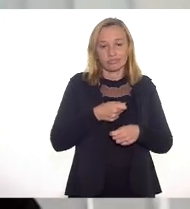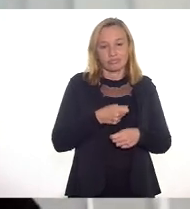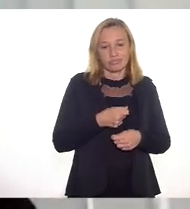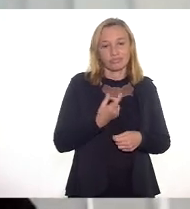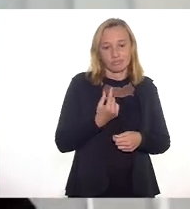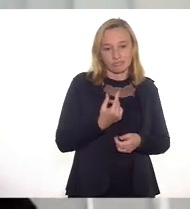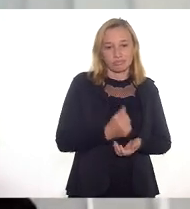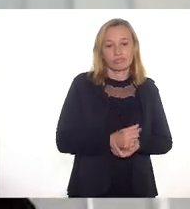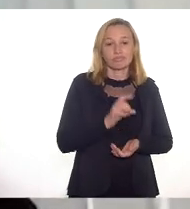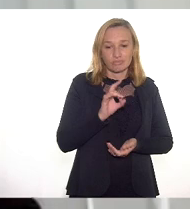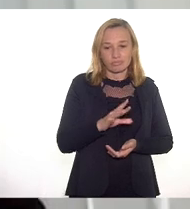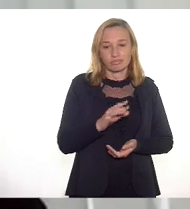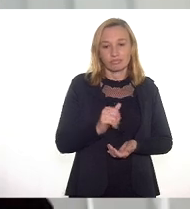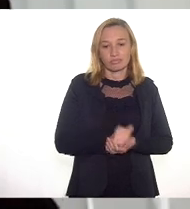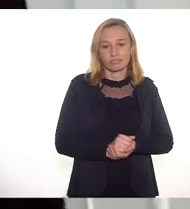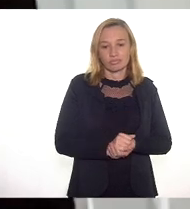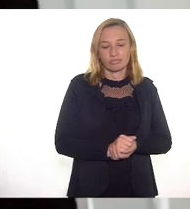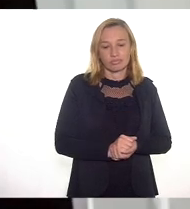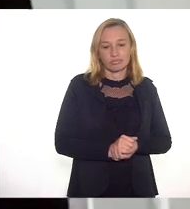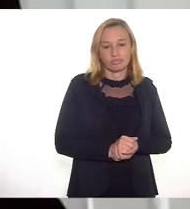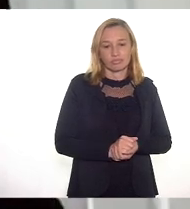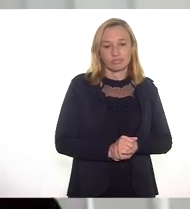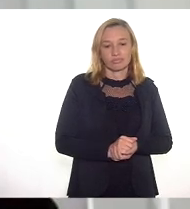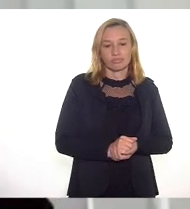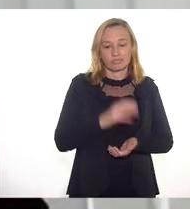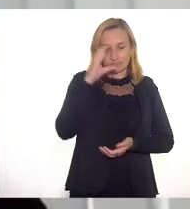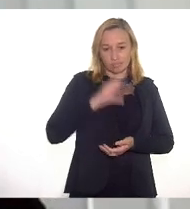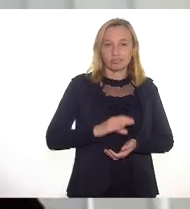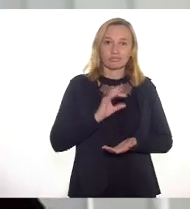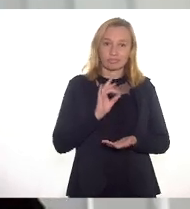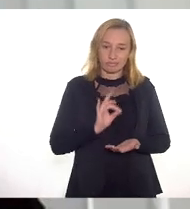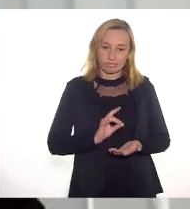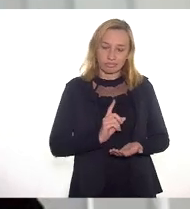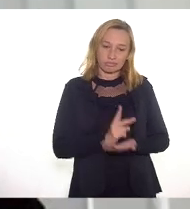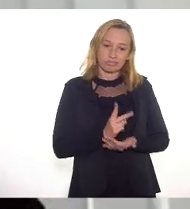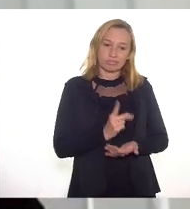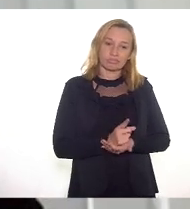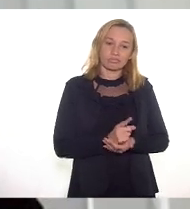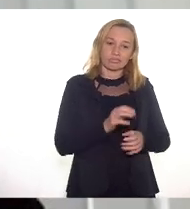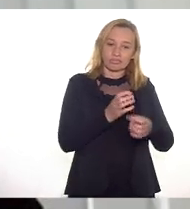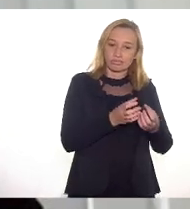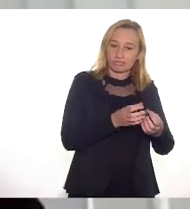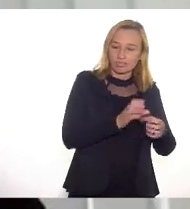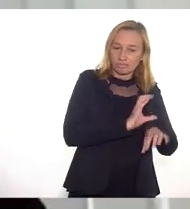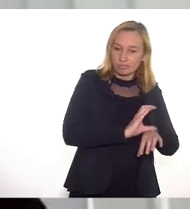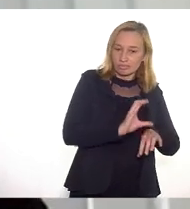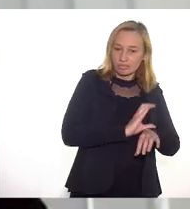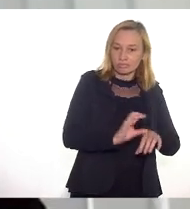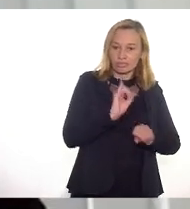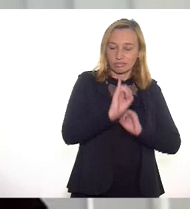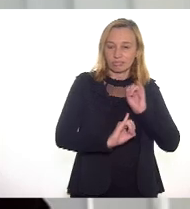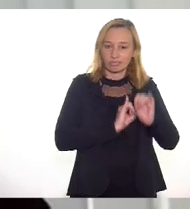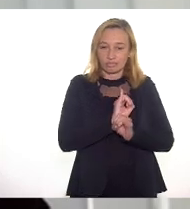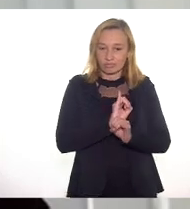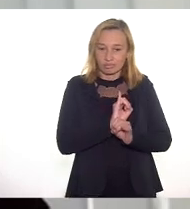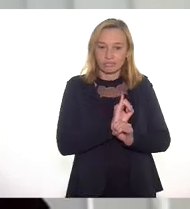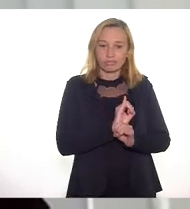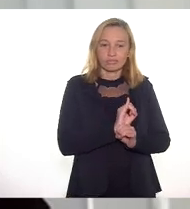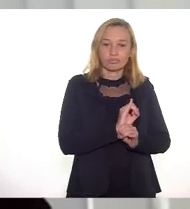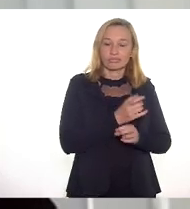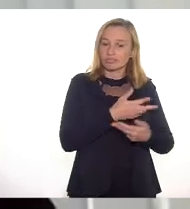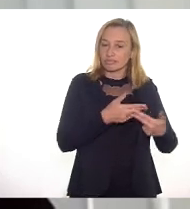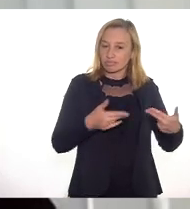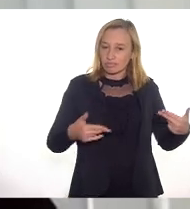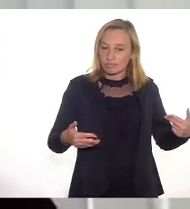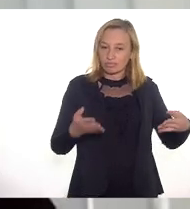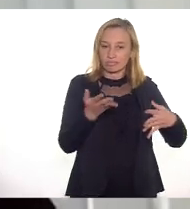socialmente, só com a participação cidadã mesmo. Então, o curso vai ser inteiramente online, são vários módulos,